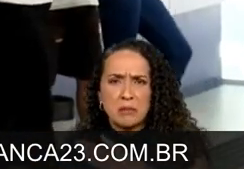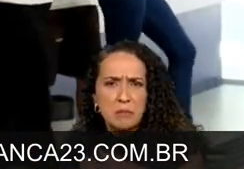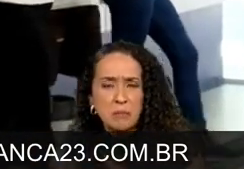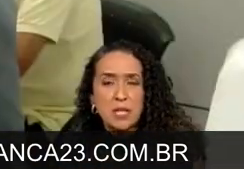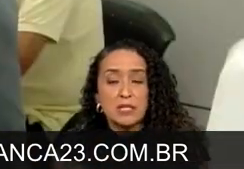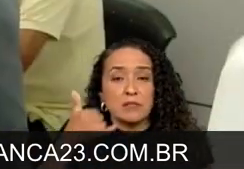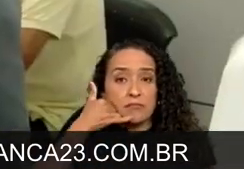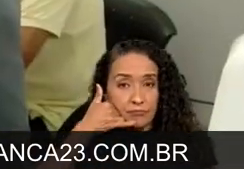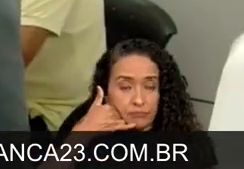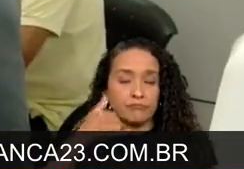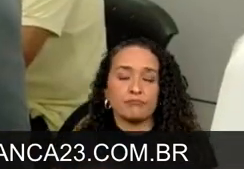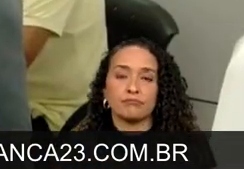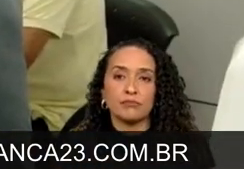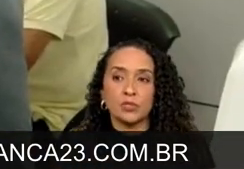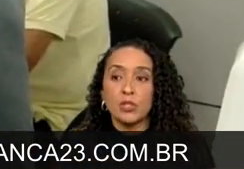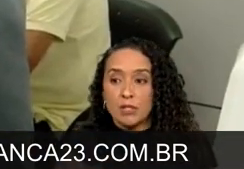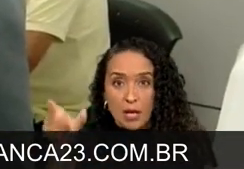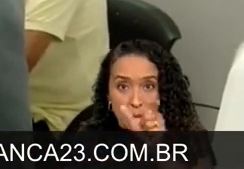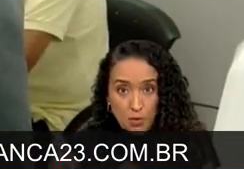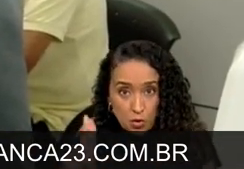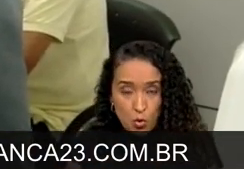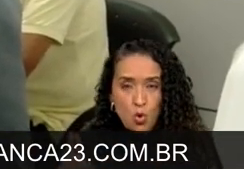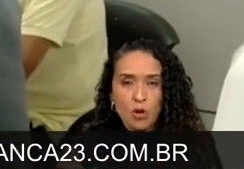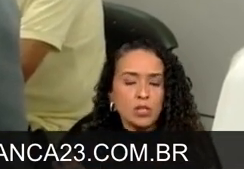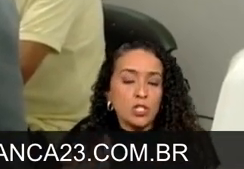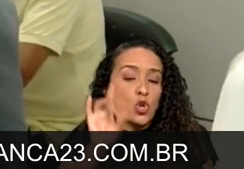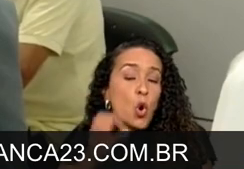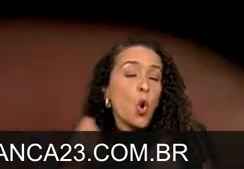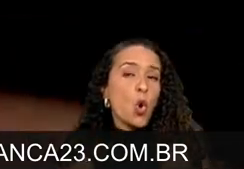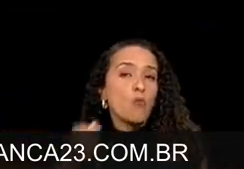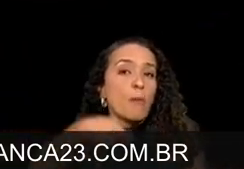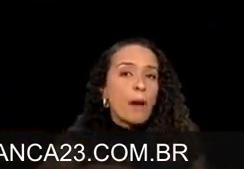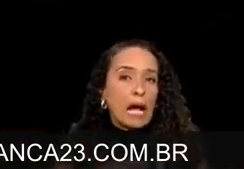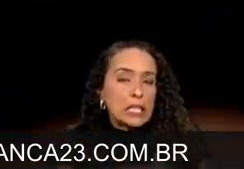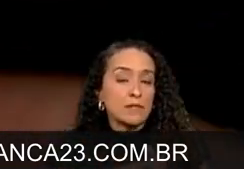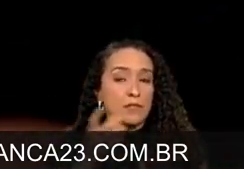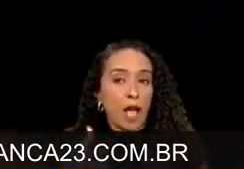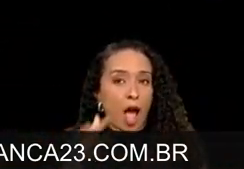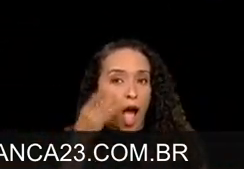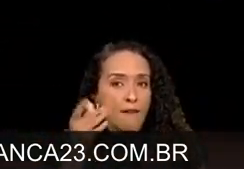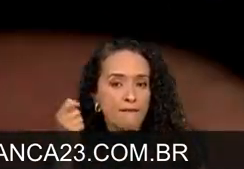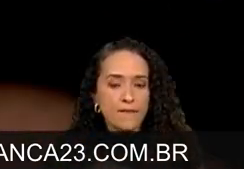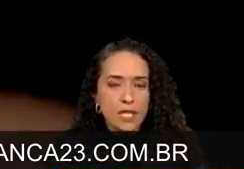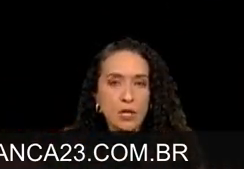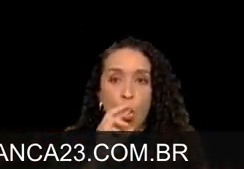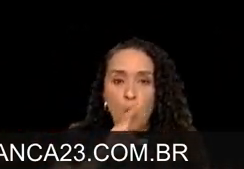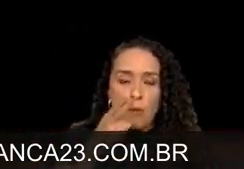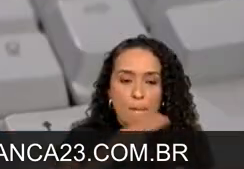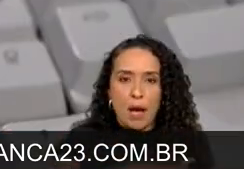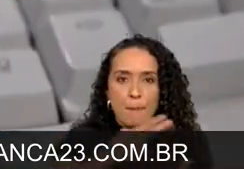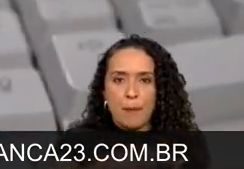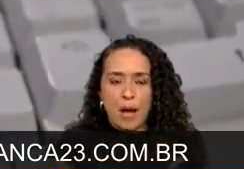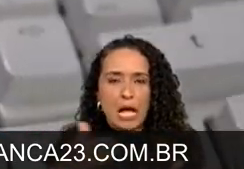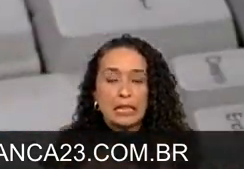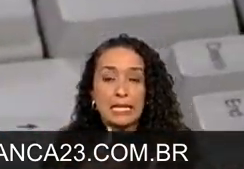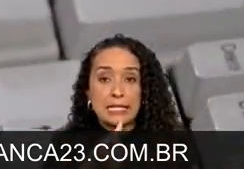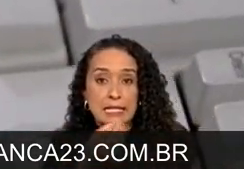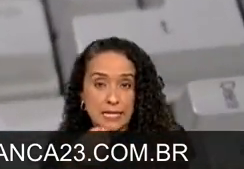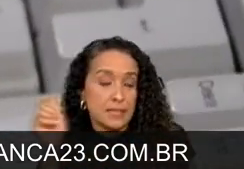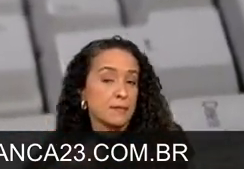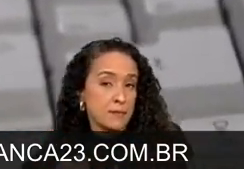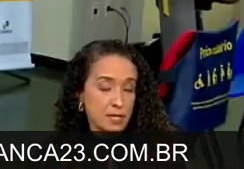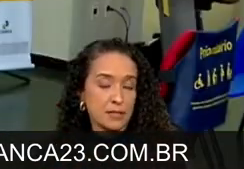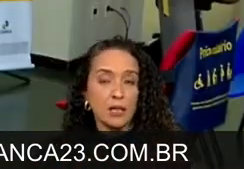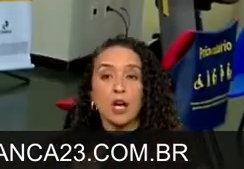de telefonia. O consumidor escolhe como vai quitar a dívida, se à vista ou parcelada em até 60 meses.